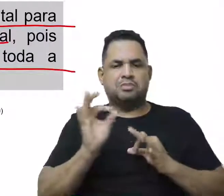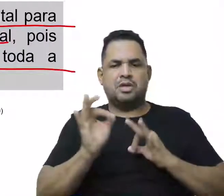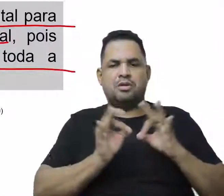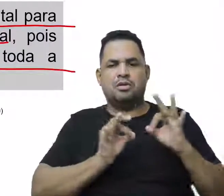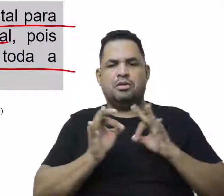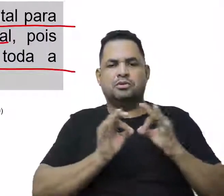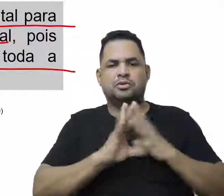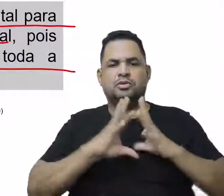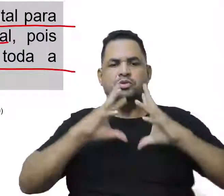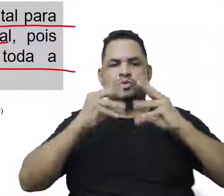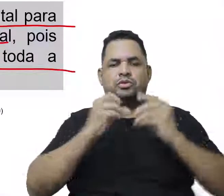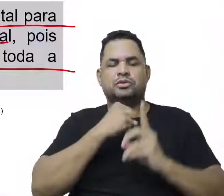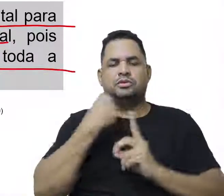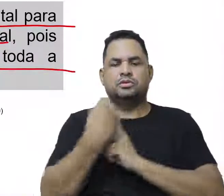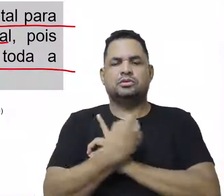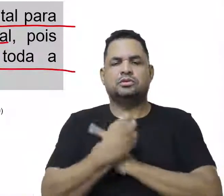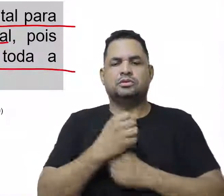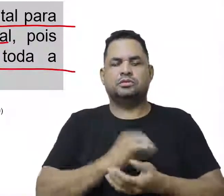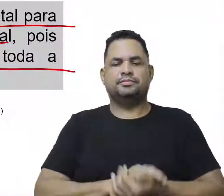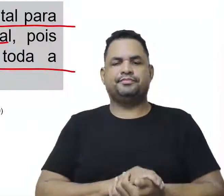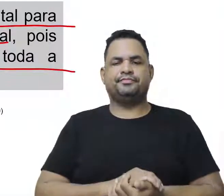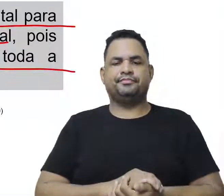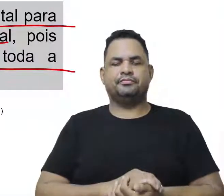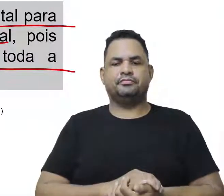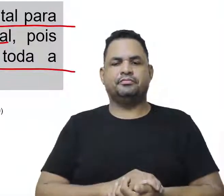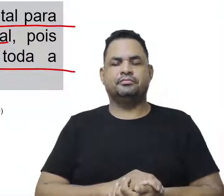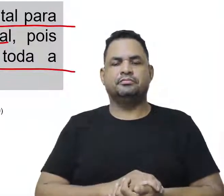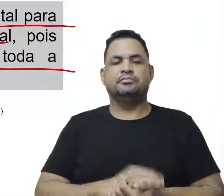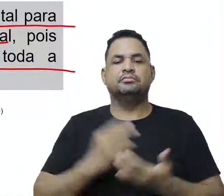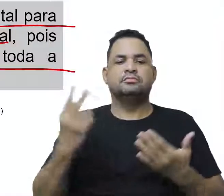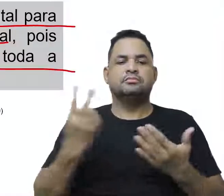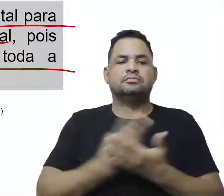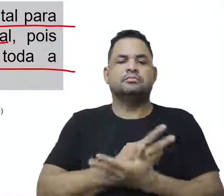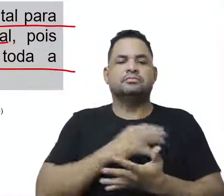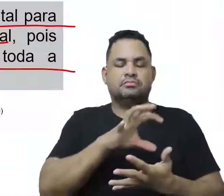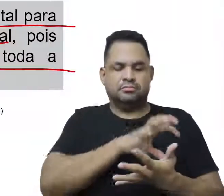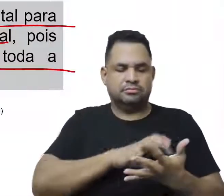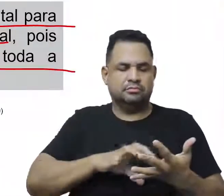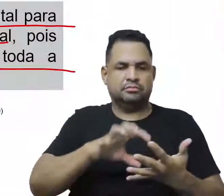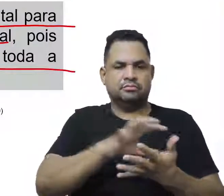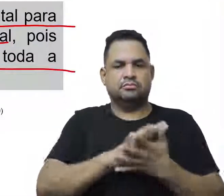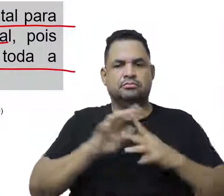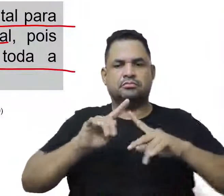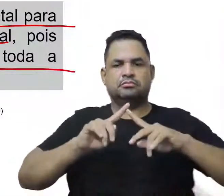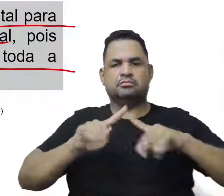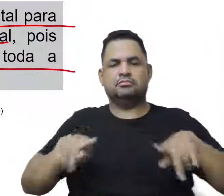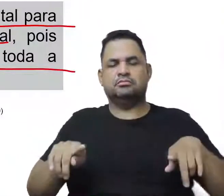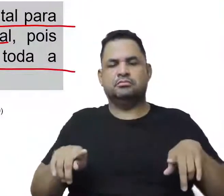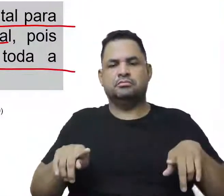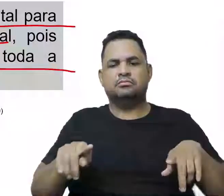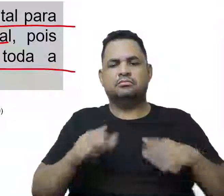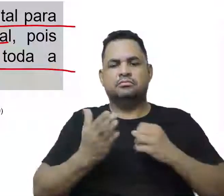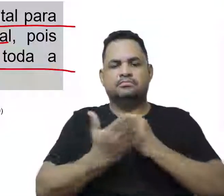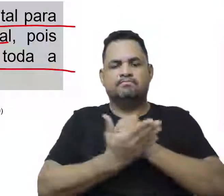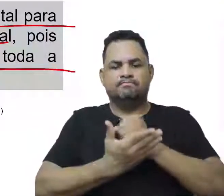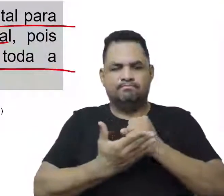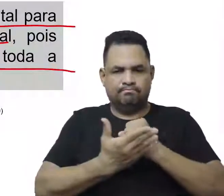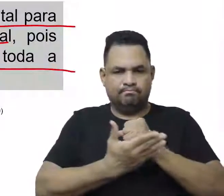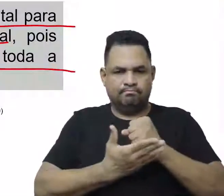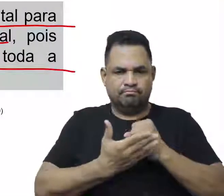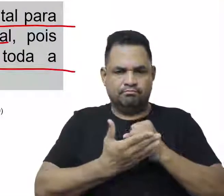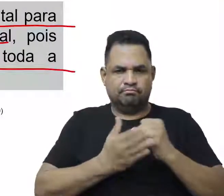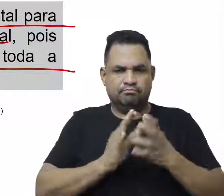toda a sociedade né então acabou que ocorreu ali a revolução mais as bases